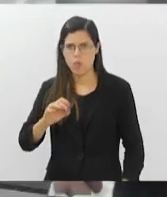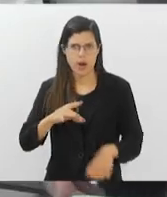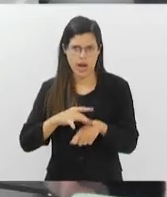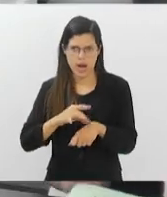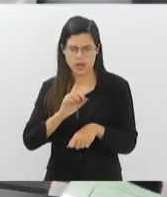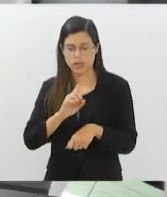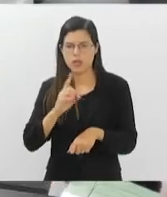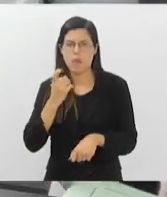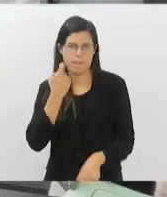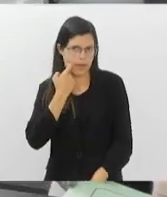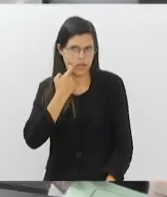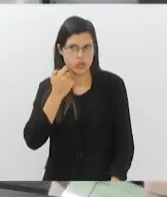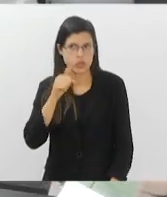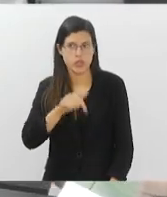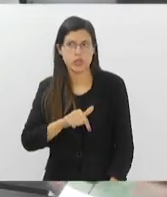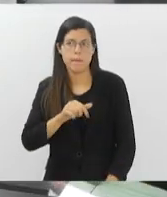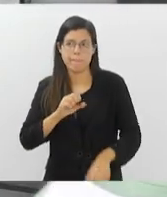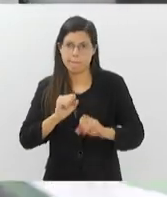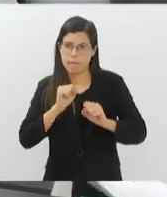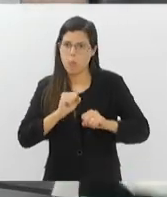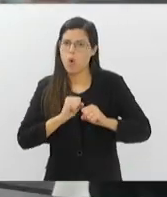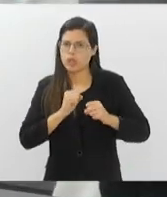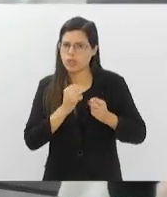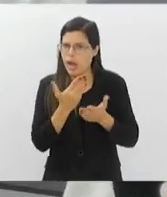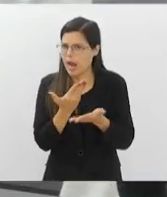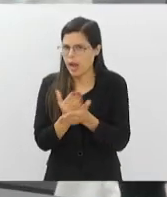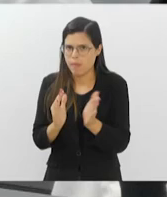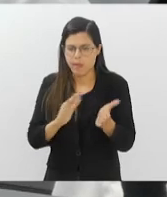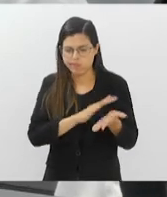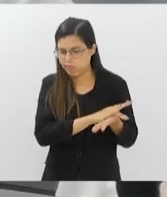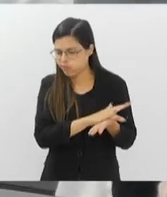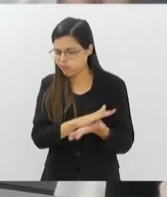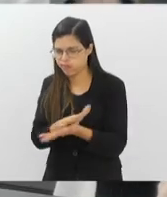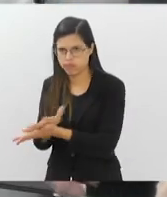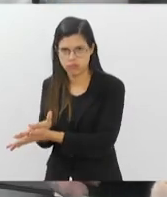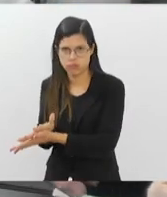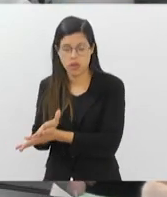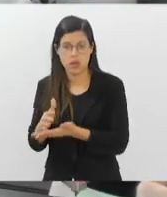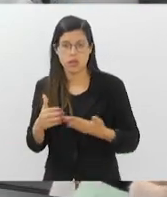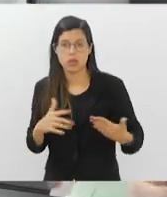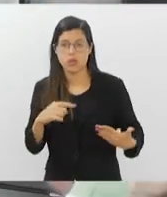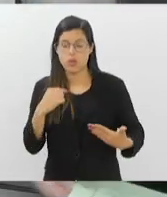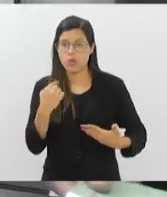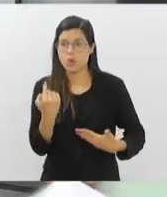O cação, ele está ameaçado de extinção. Então, aqui nós estamos...